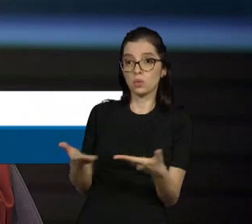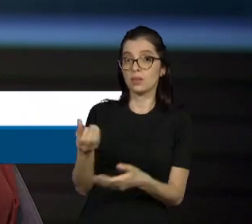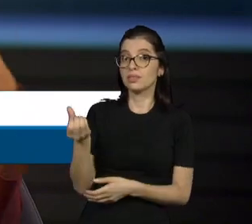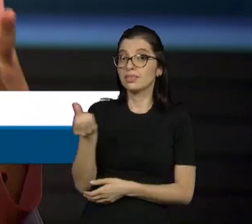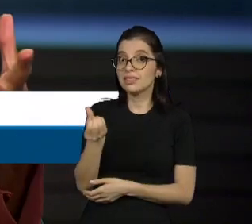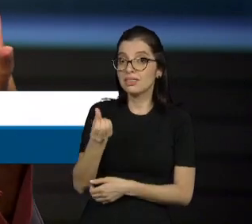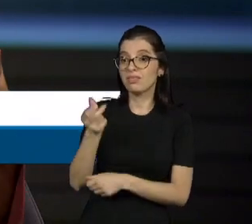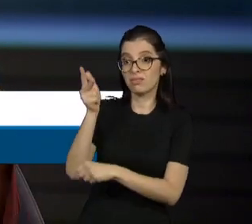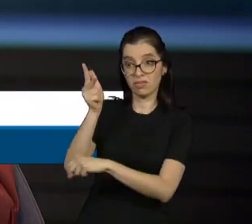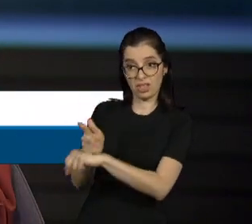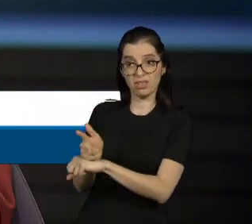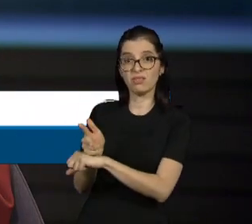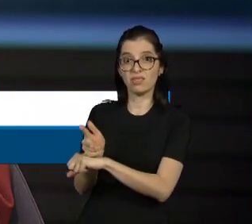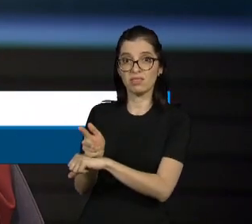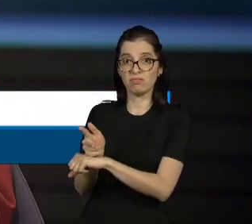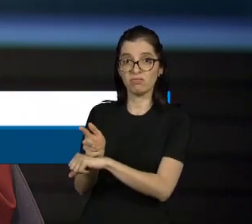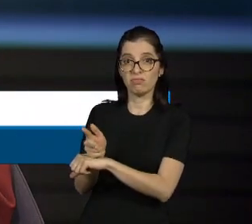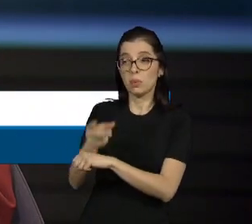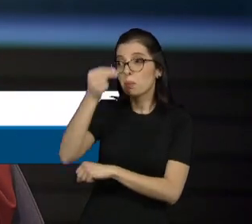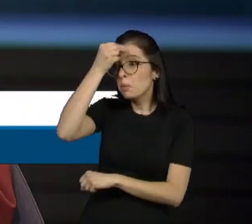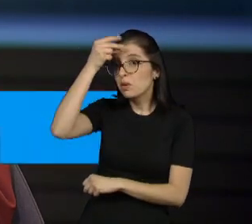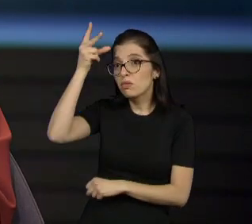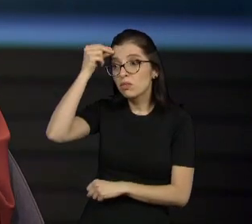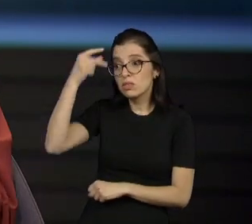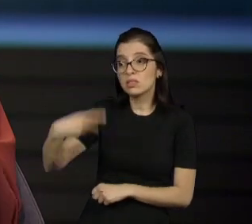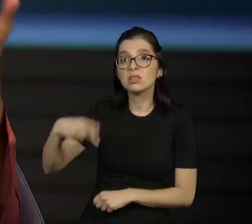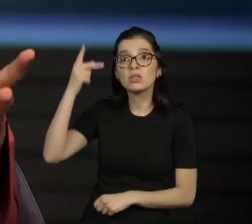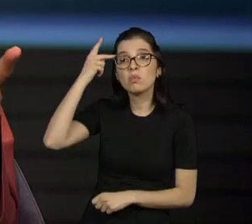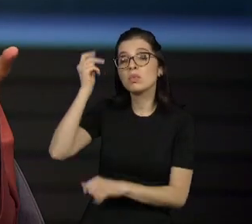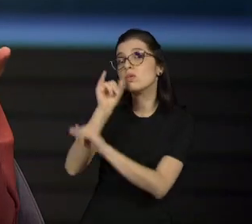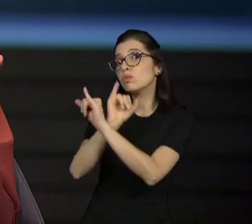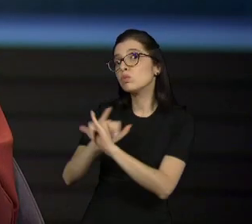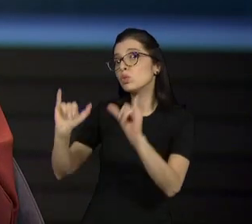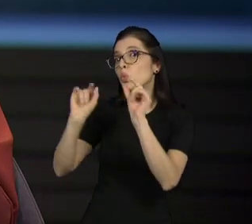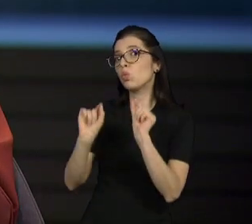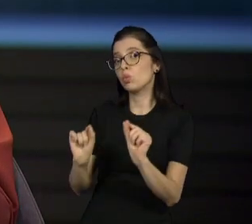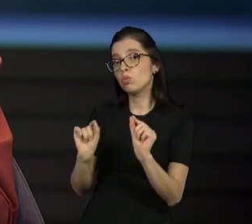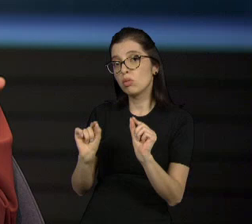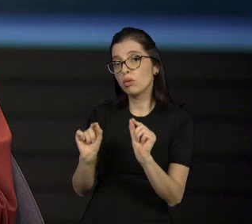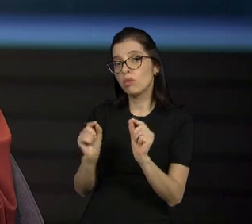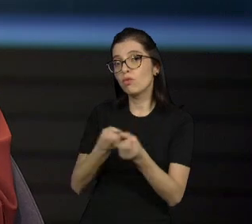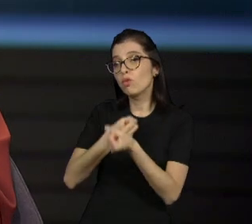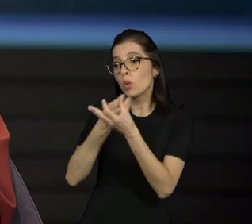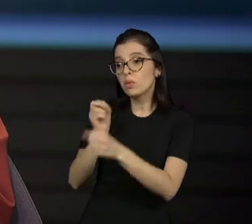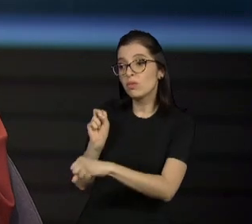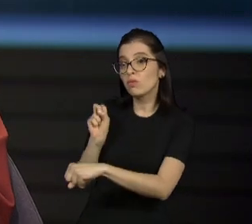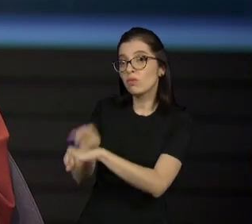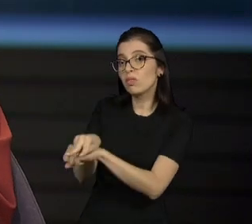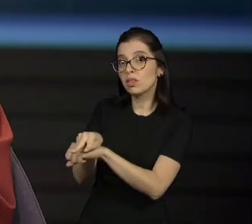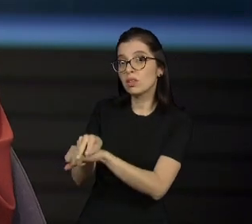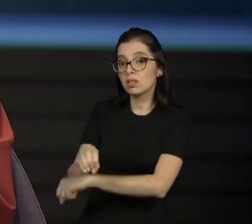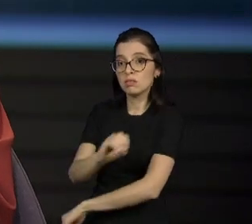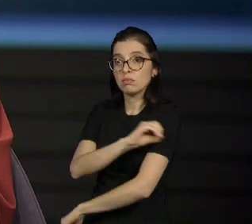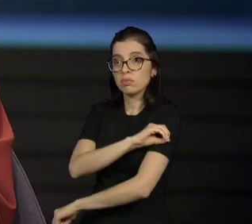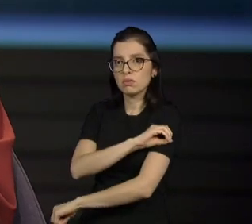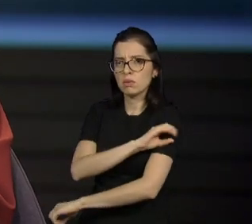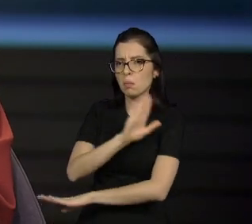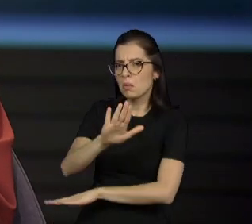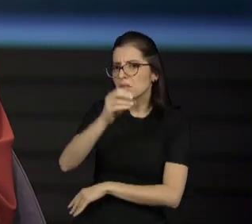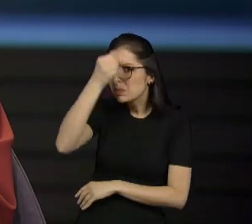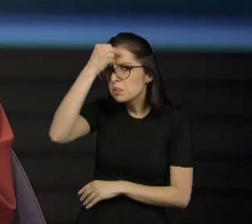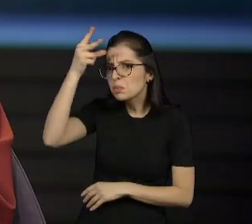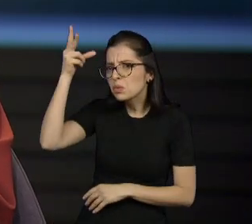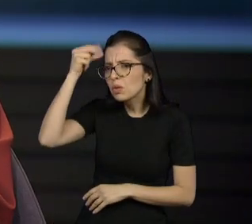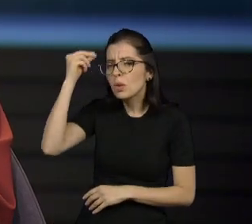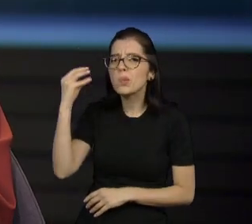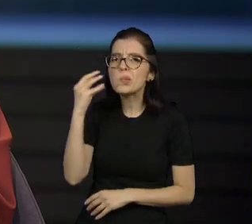programa, tem a Prefeitura de São Paulo, por exemplo, dando novos números de vagas em creche. Mas o prefeito, que é candidato